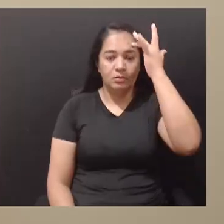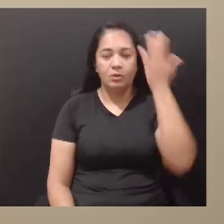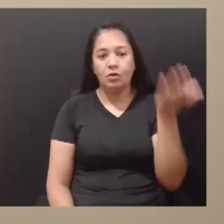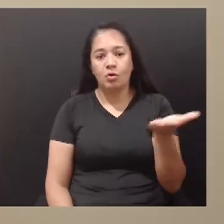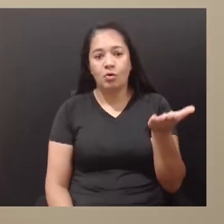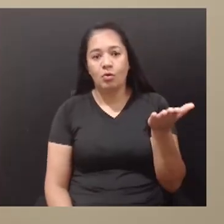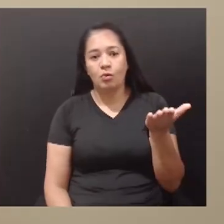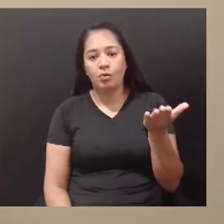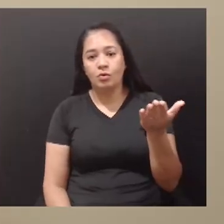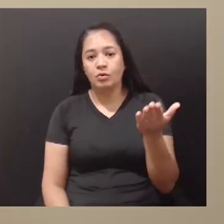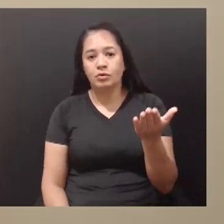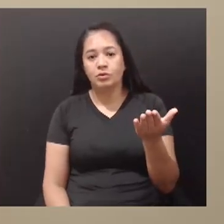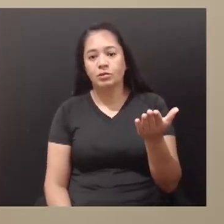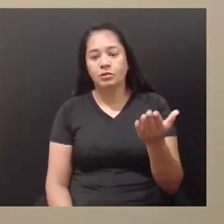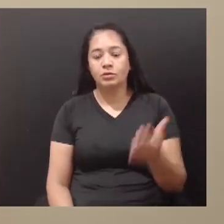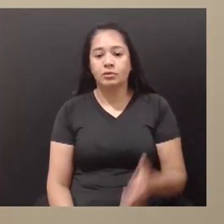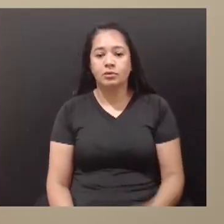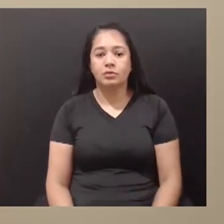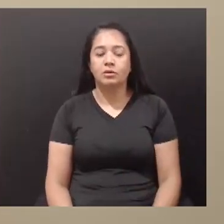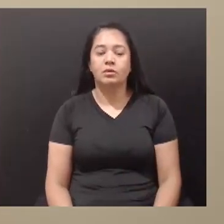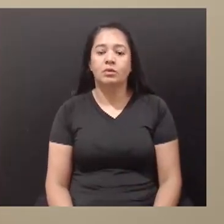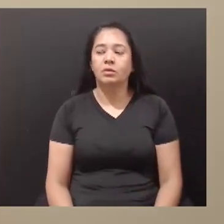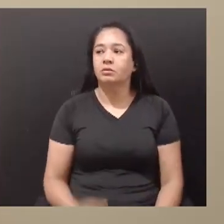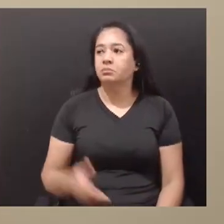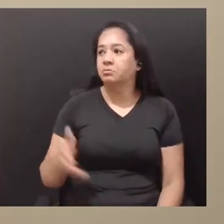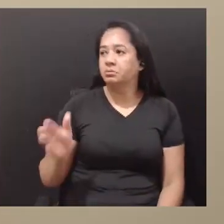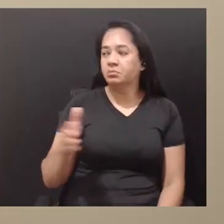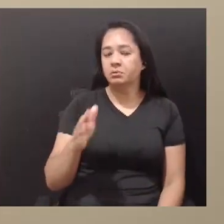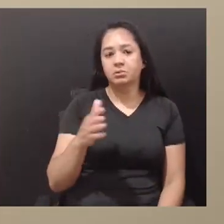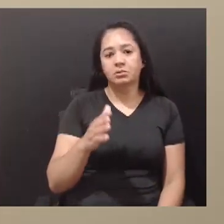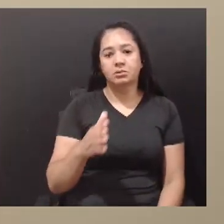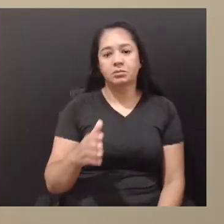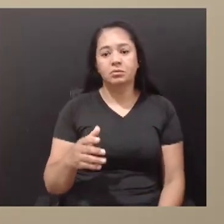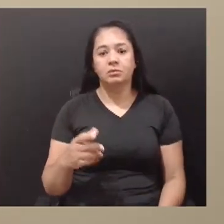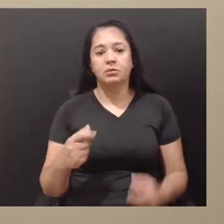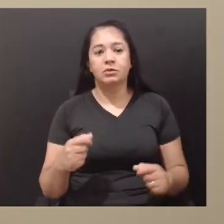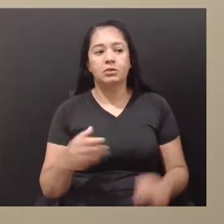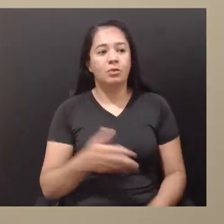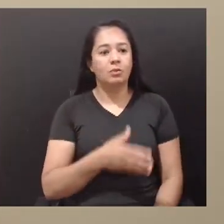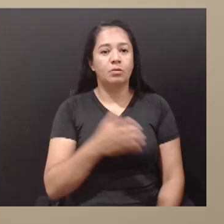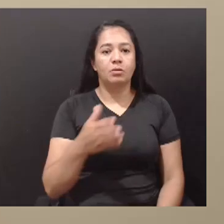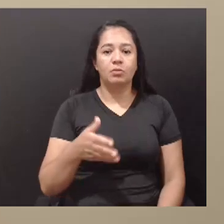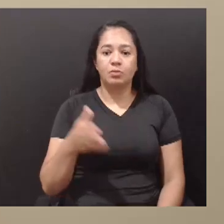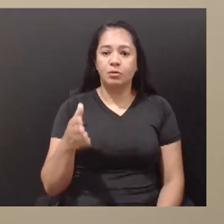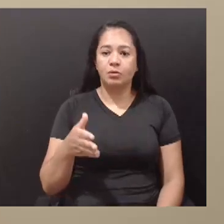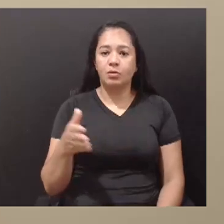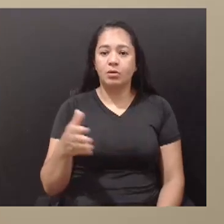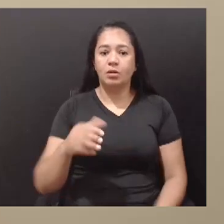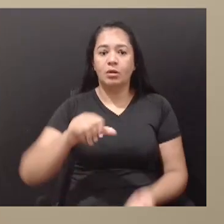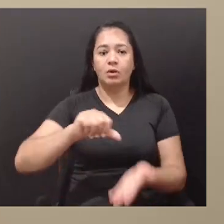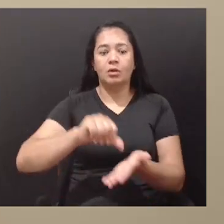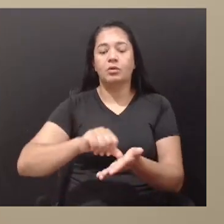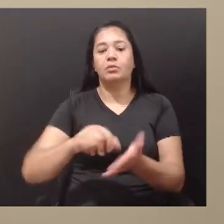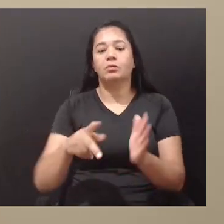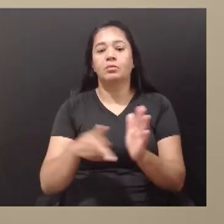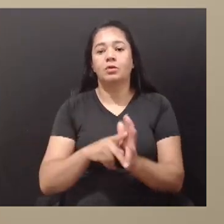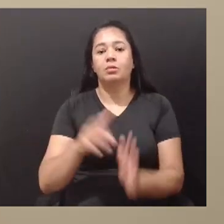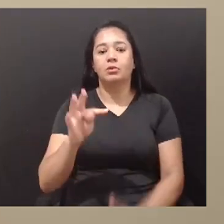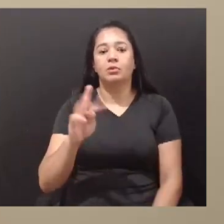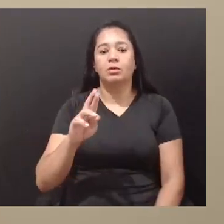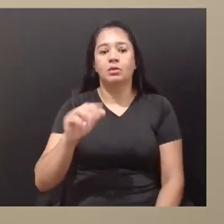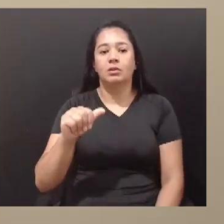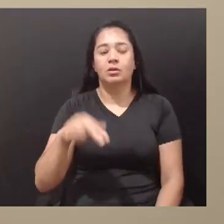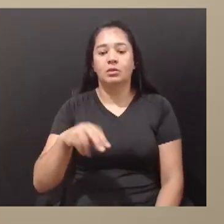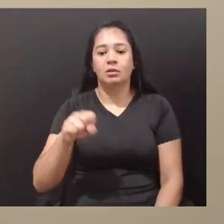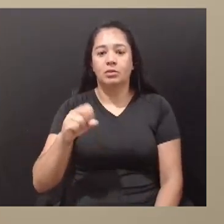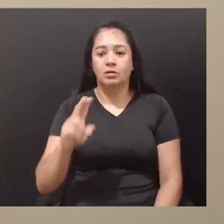rede credenciada, ou então elas têm que se dirigir a um dos postos da Transurc, ou até